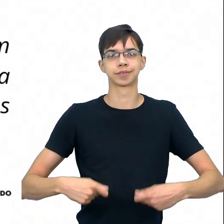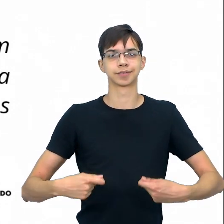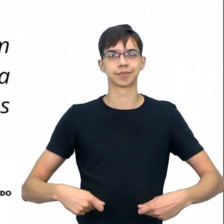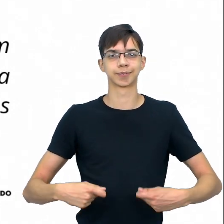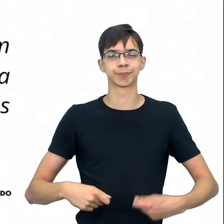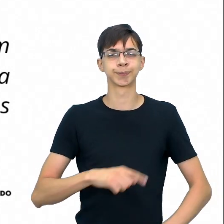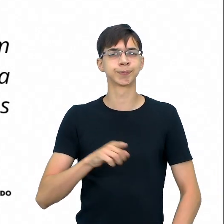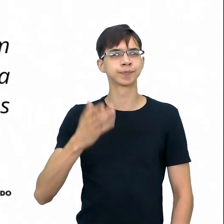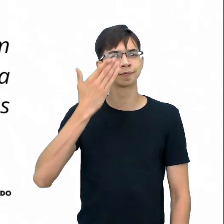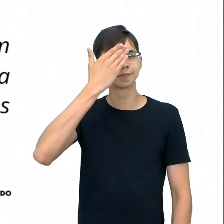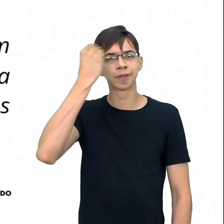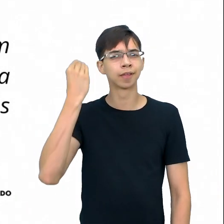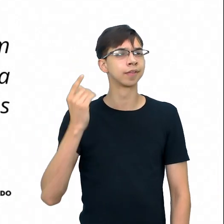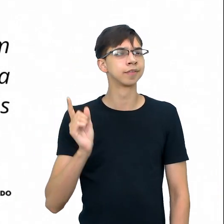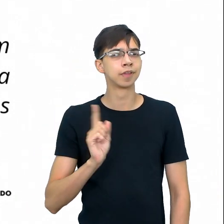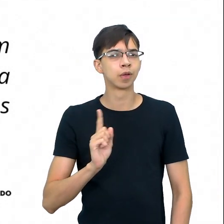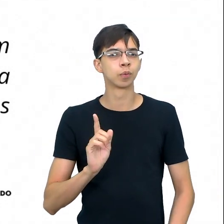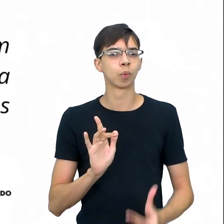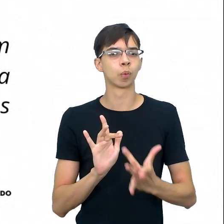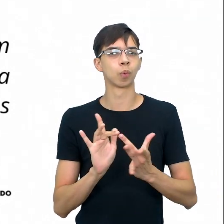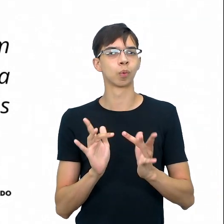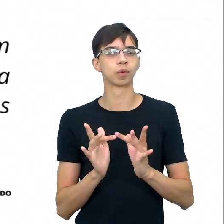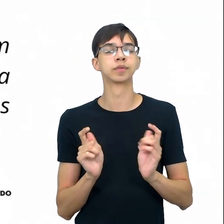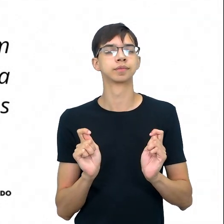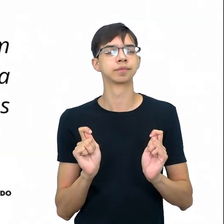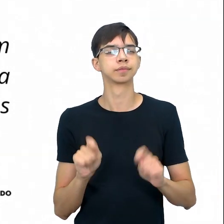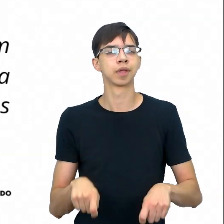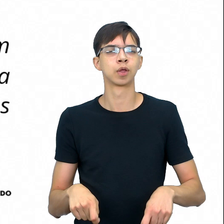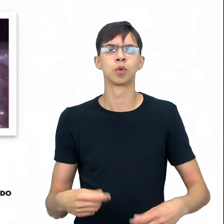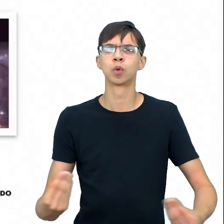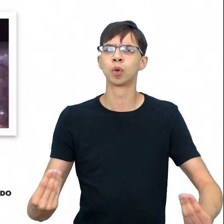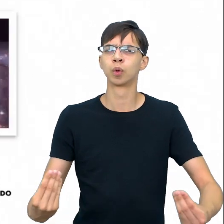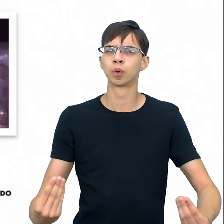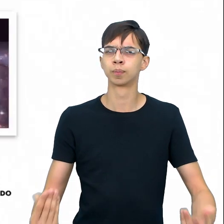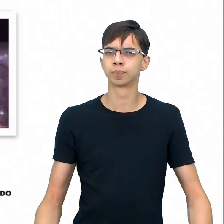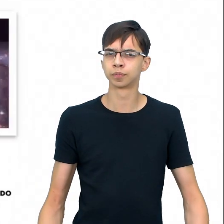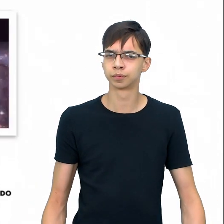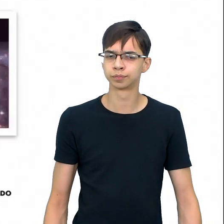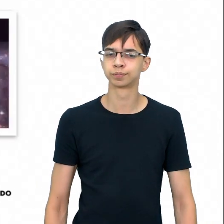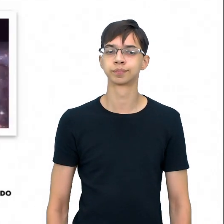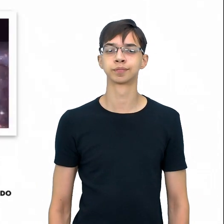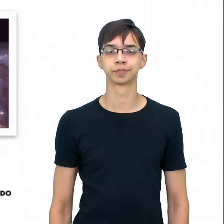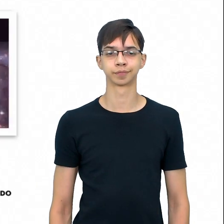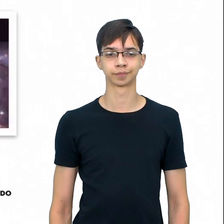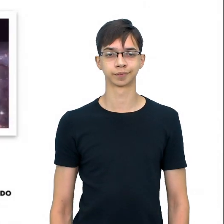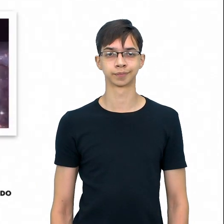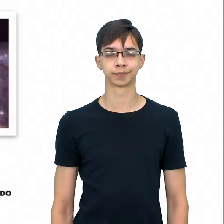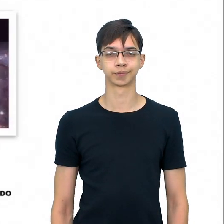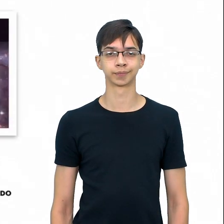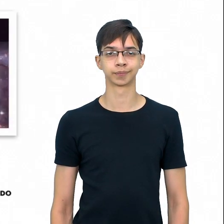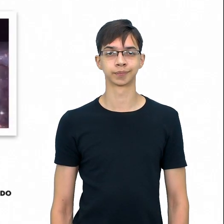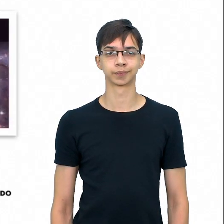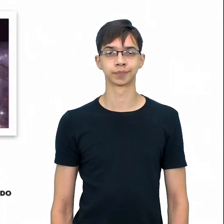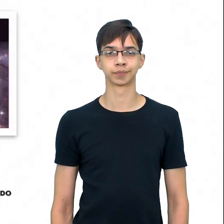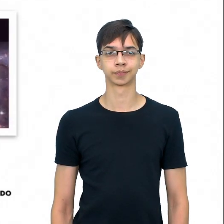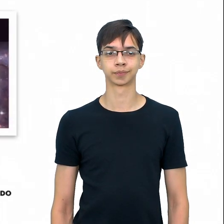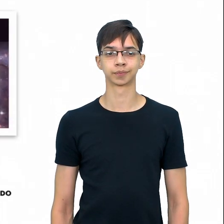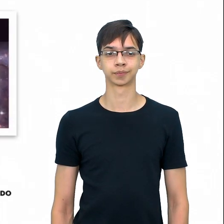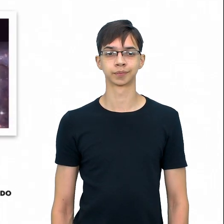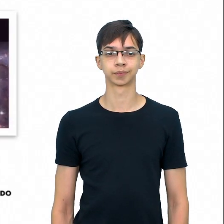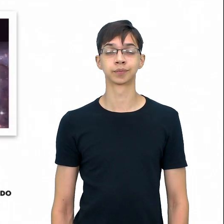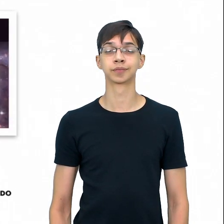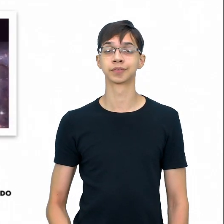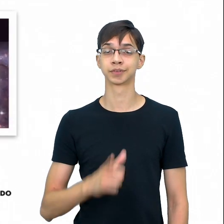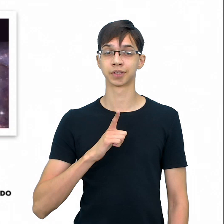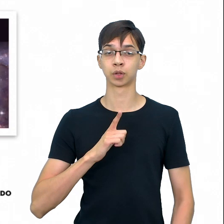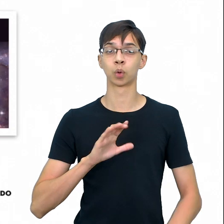que vocês podem entrar em contato conosco. De que maneira, né? A gente tem aí a comunidade primeiro,